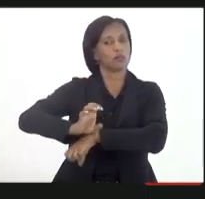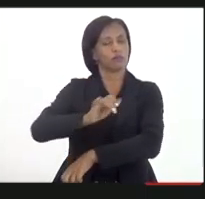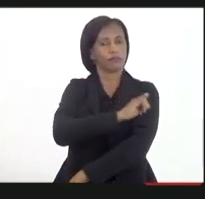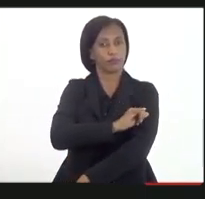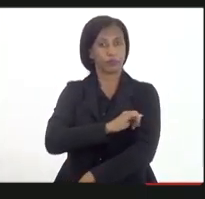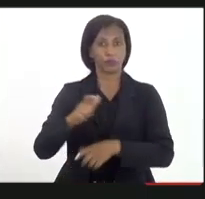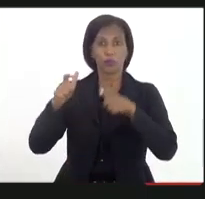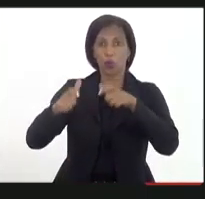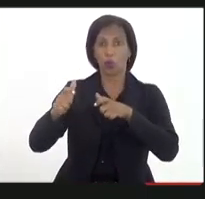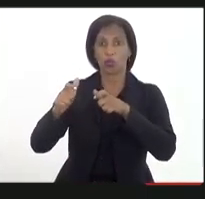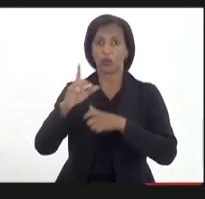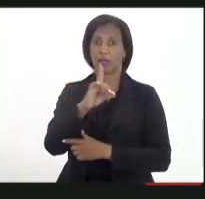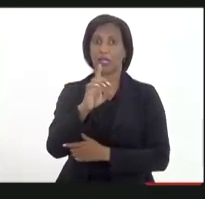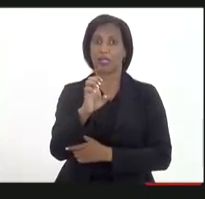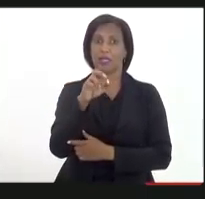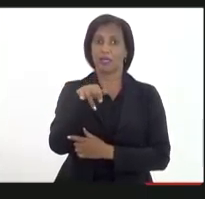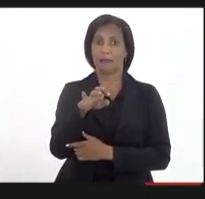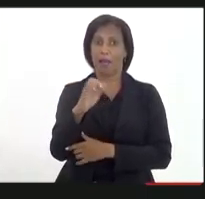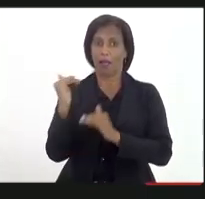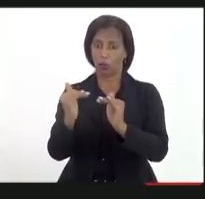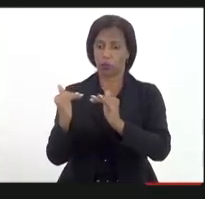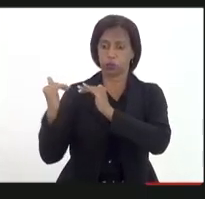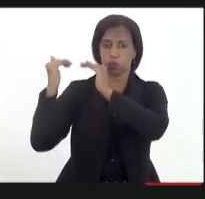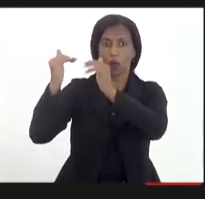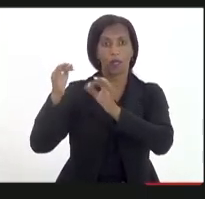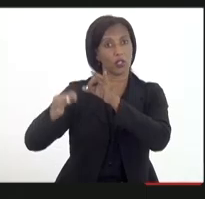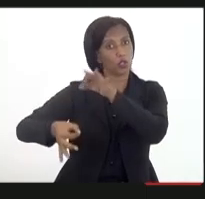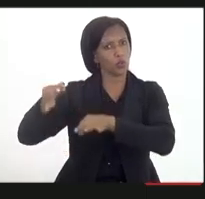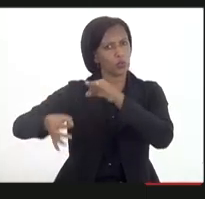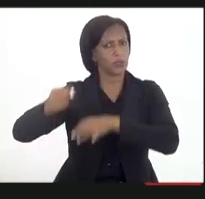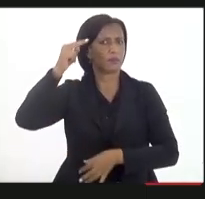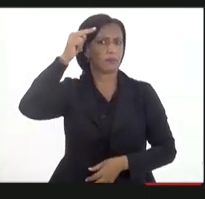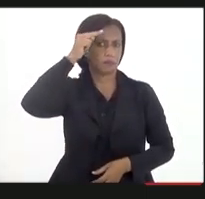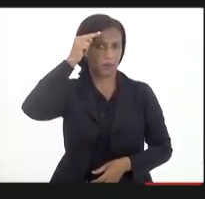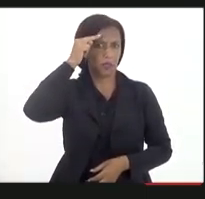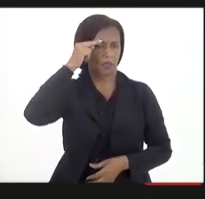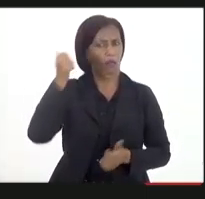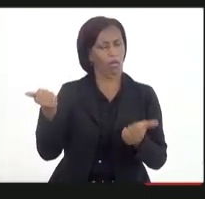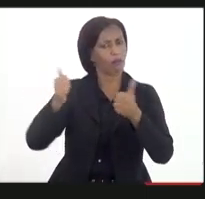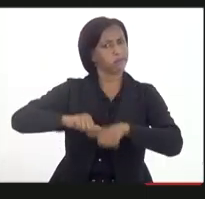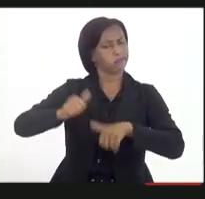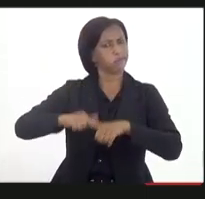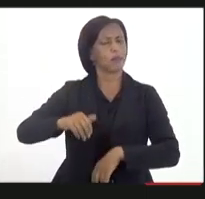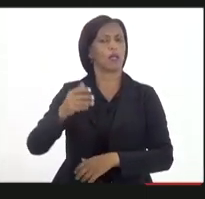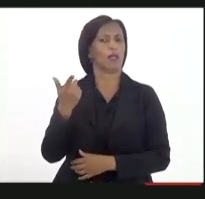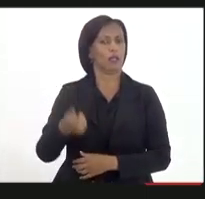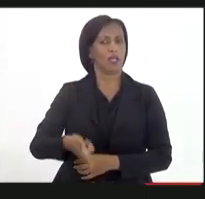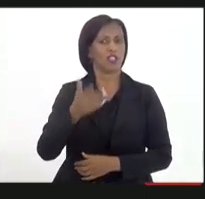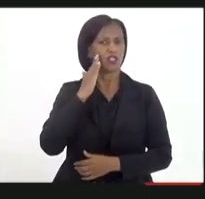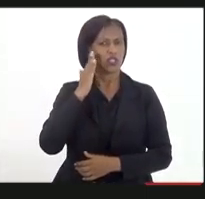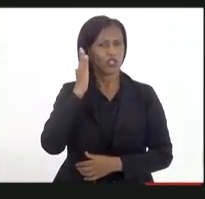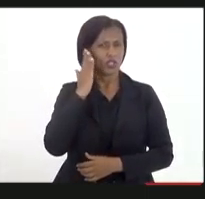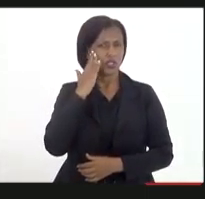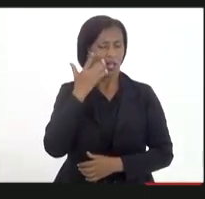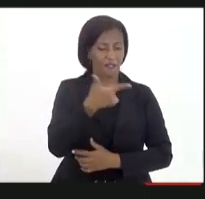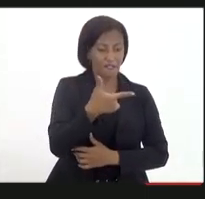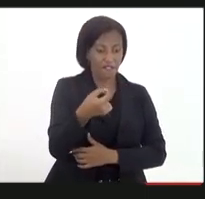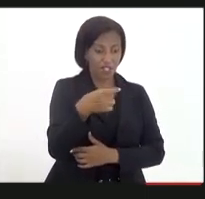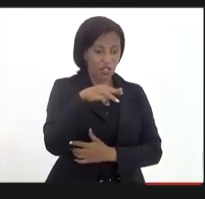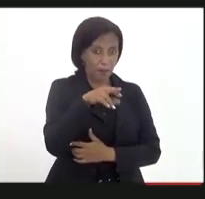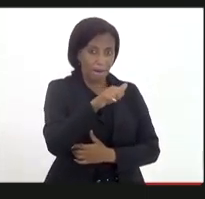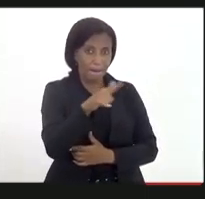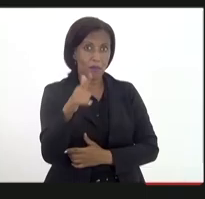teremos um desembargadores e disse e superiores militares é De grande valia uma vez que já atingimos esse valor de 20